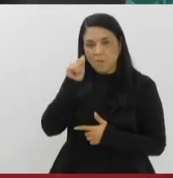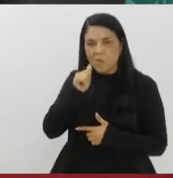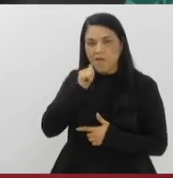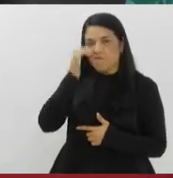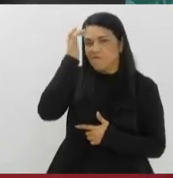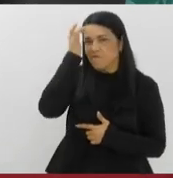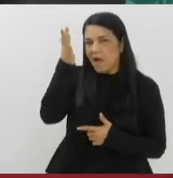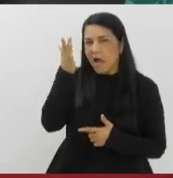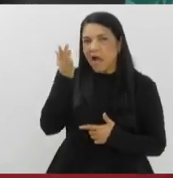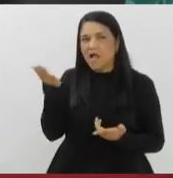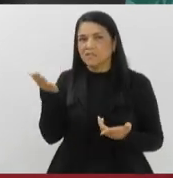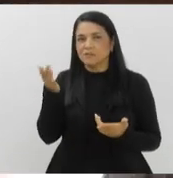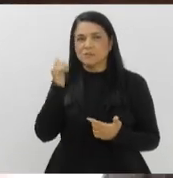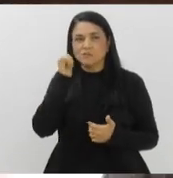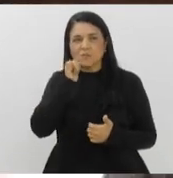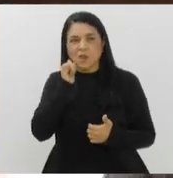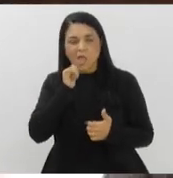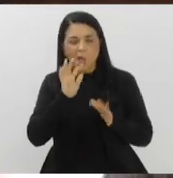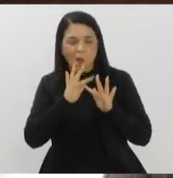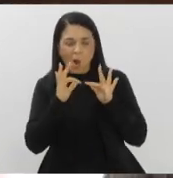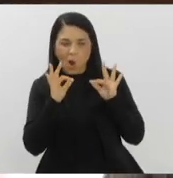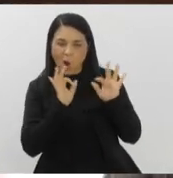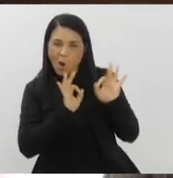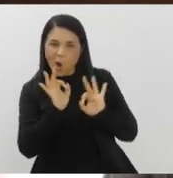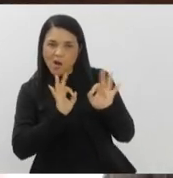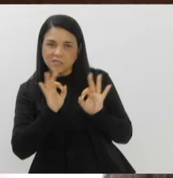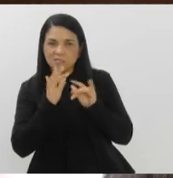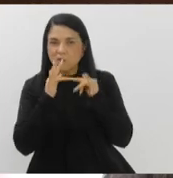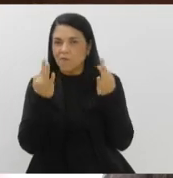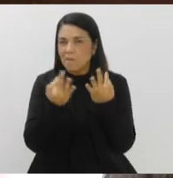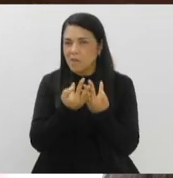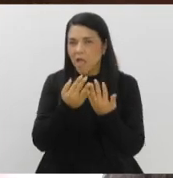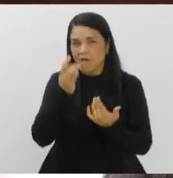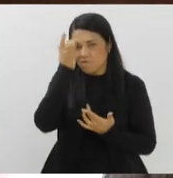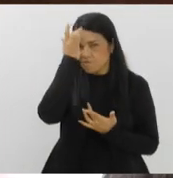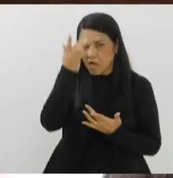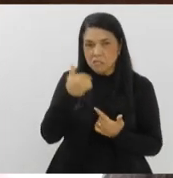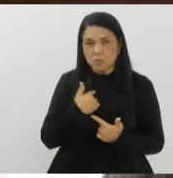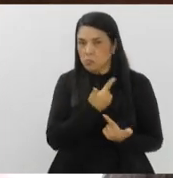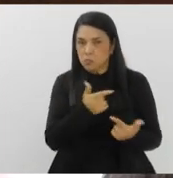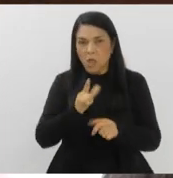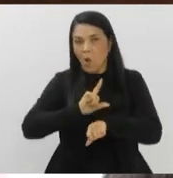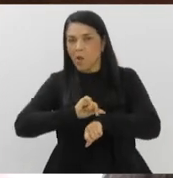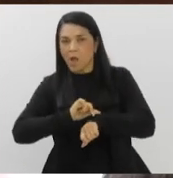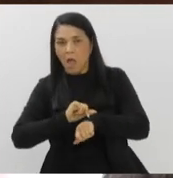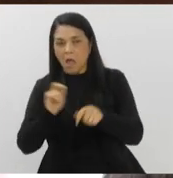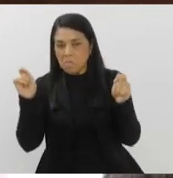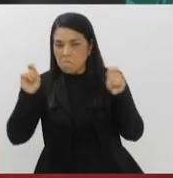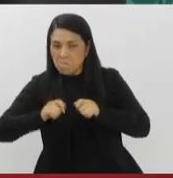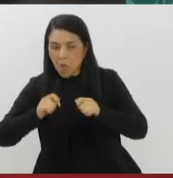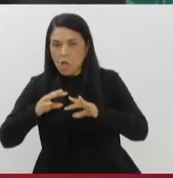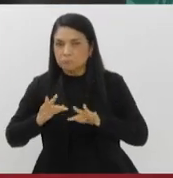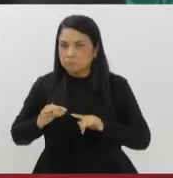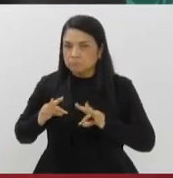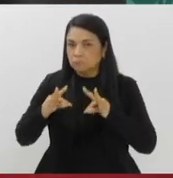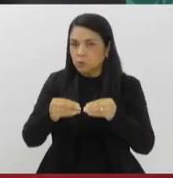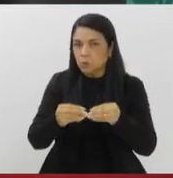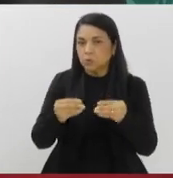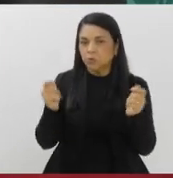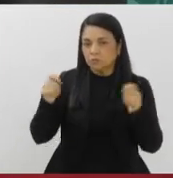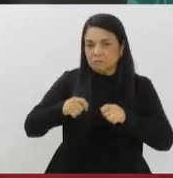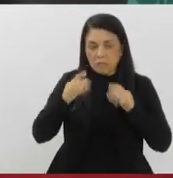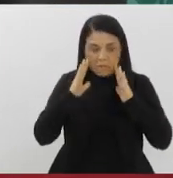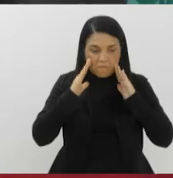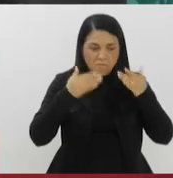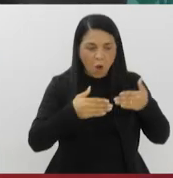a gente está disponível, né, a gente não tem horário, né, a gente pode tudo, porque é em função do filho, é em função sempre de